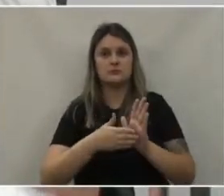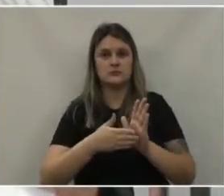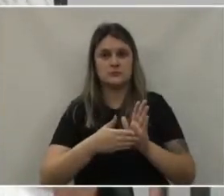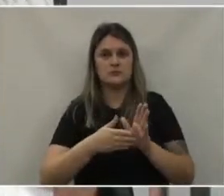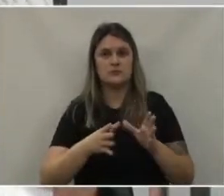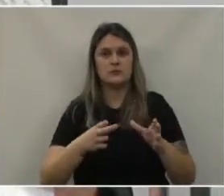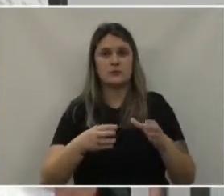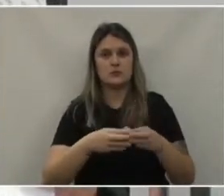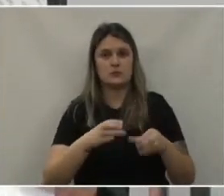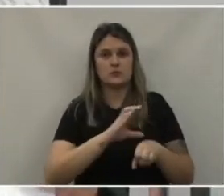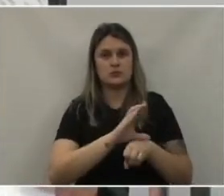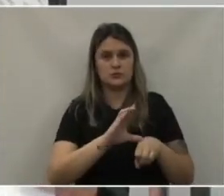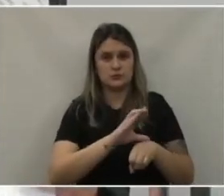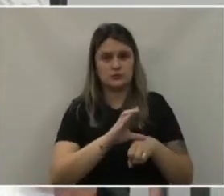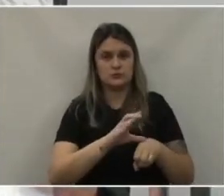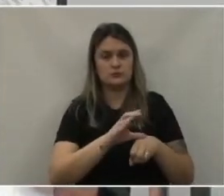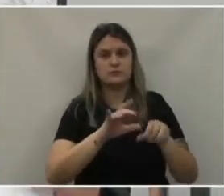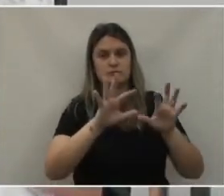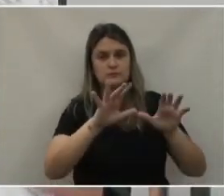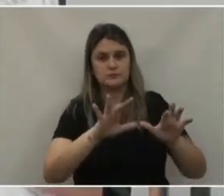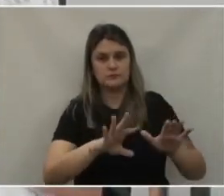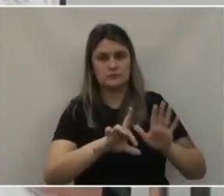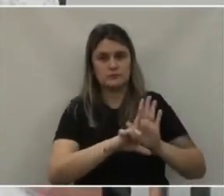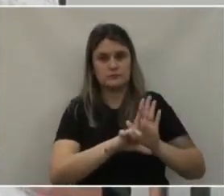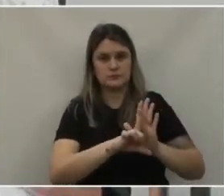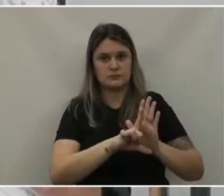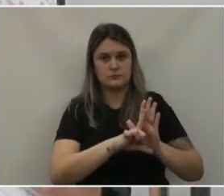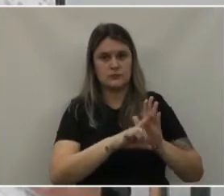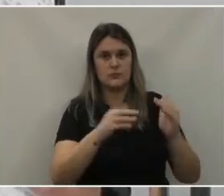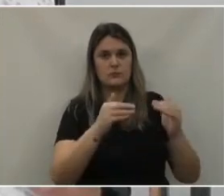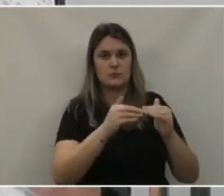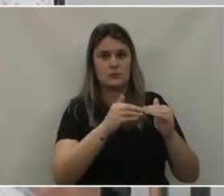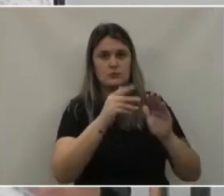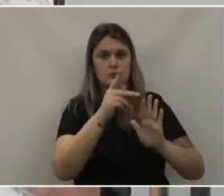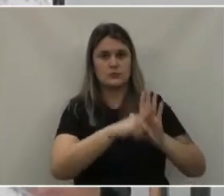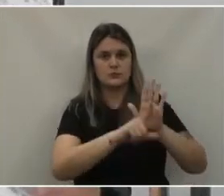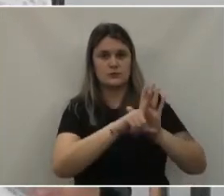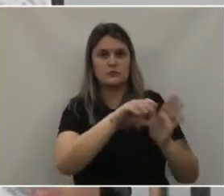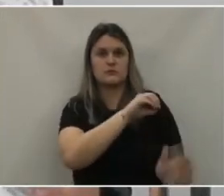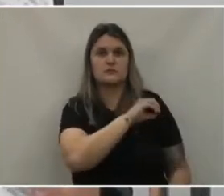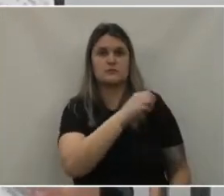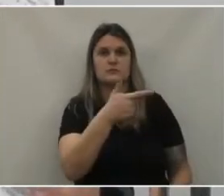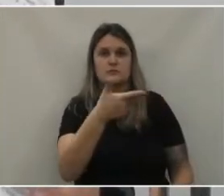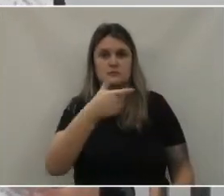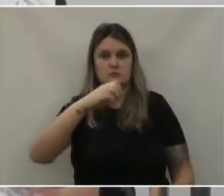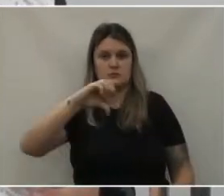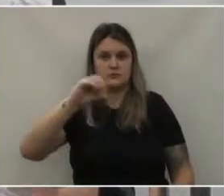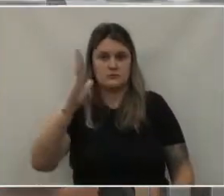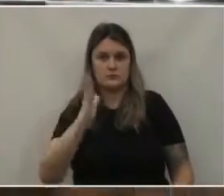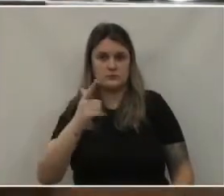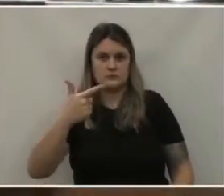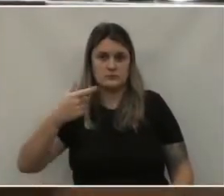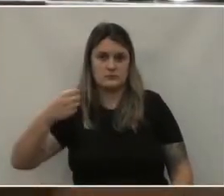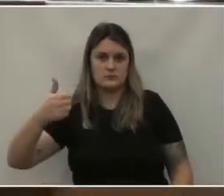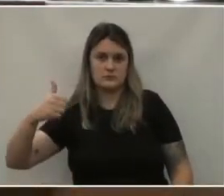Comissão de Constituição, Justiça e Redação Final, favorável ao projeto de lei ordinária de número 29/2019.